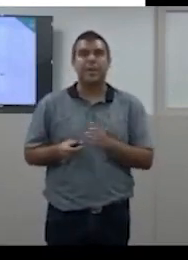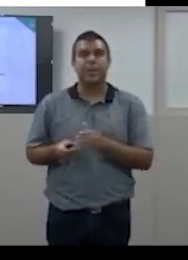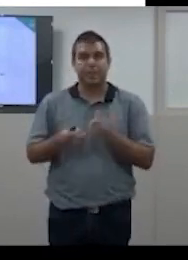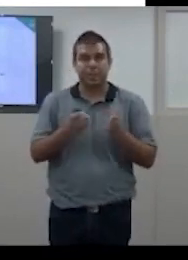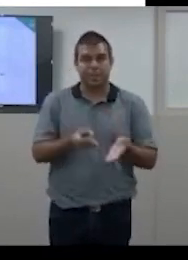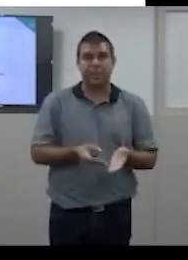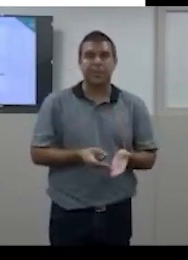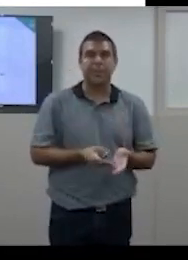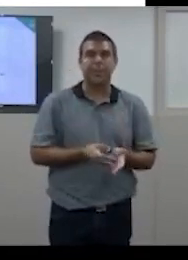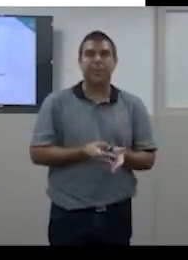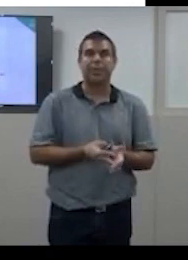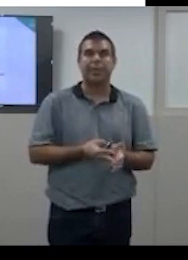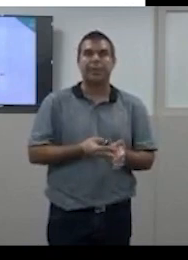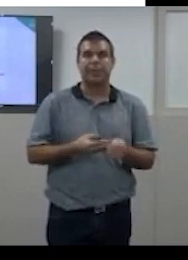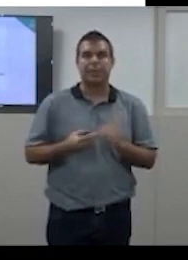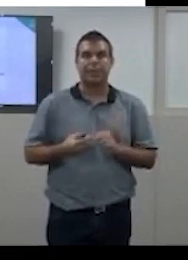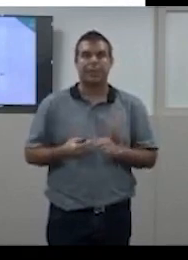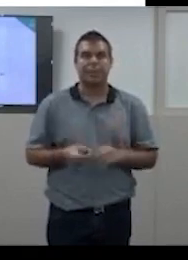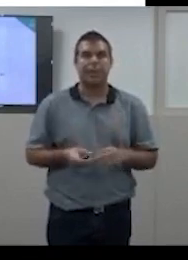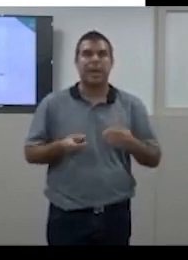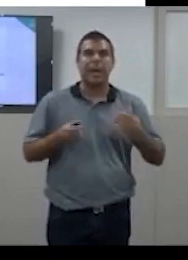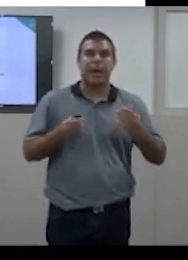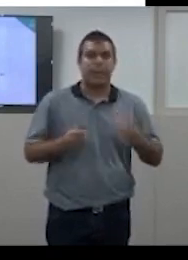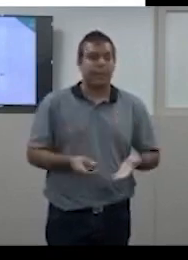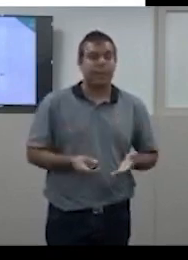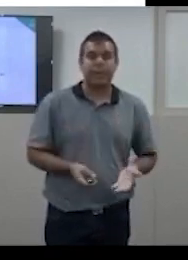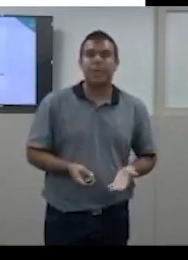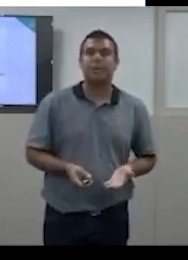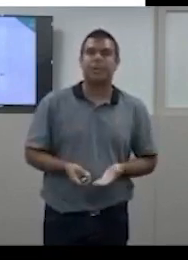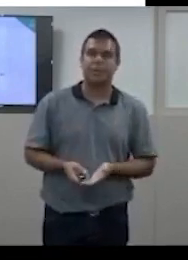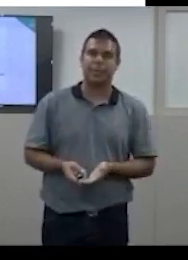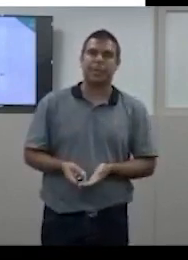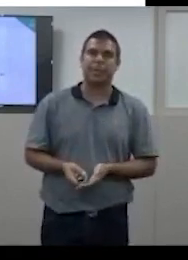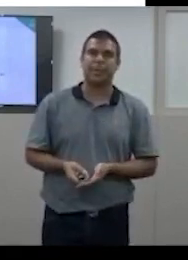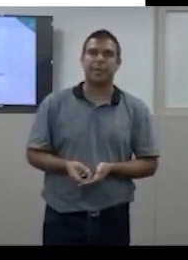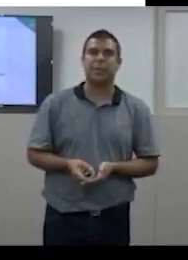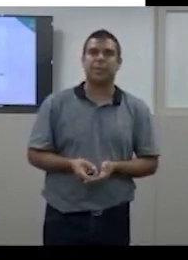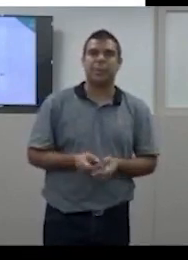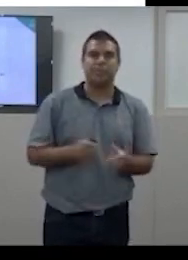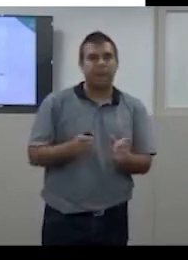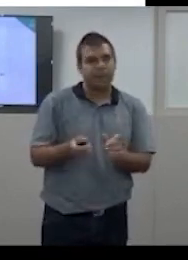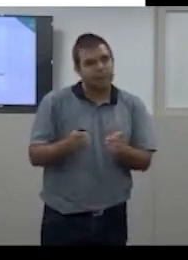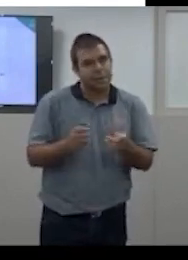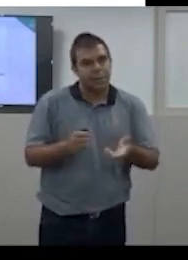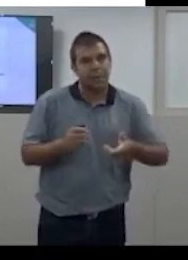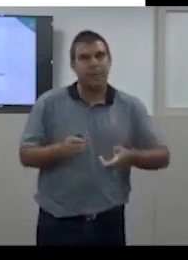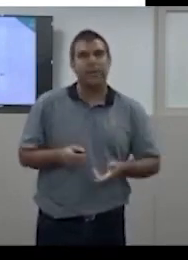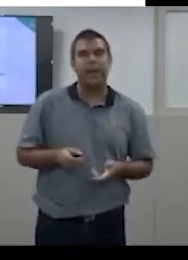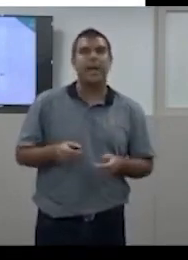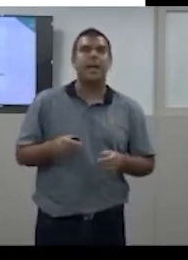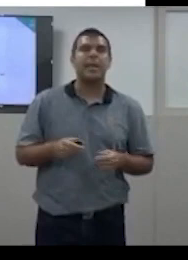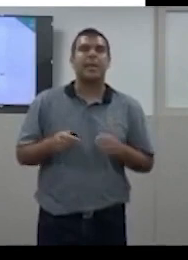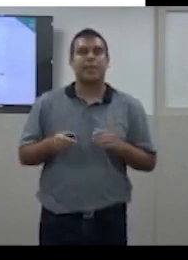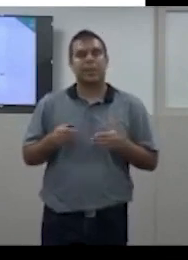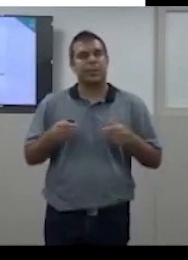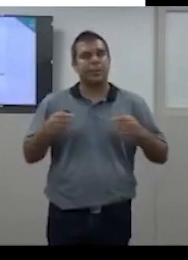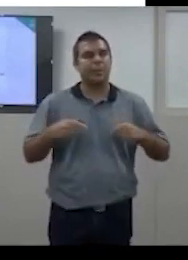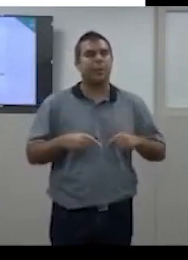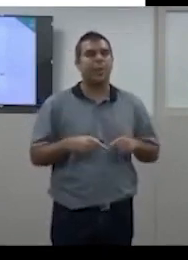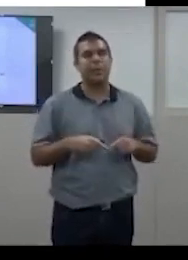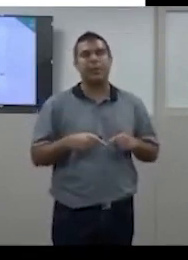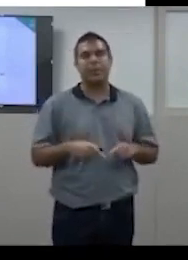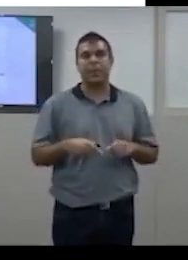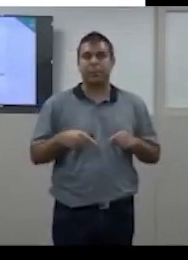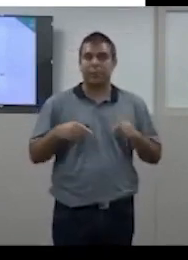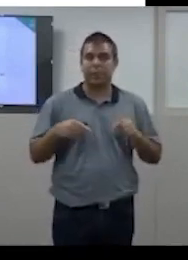certo? Então assim, por isso que eu falei para vocês, até no final da aula anterior, a física tem conceituação interessante, pessoal, basta a gente visualizar. E assim, às